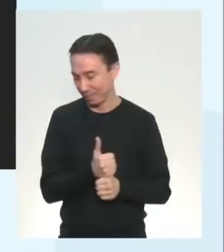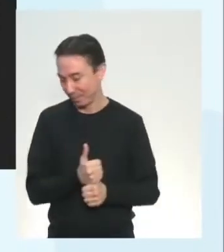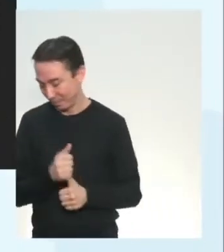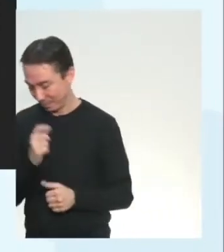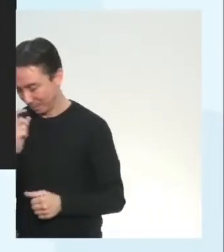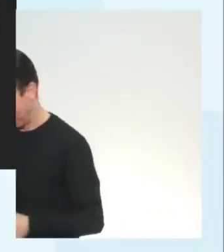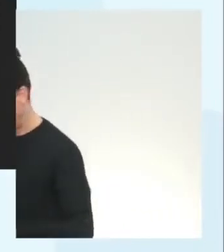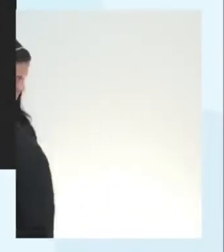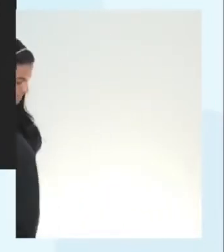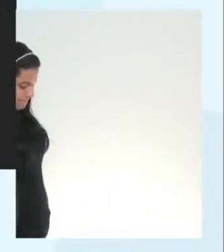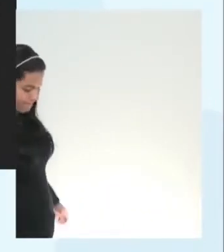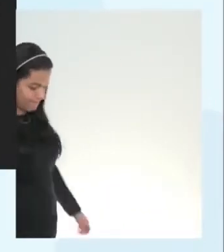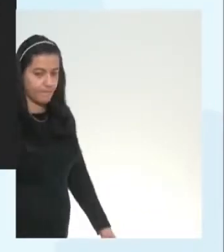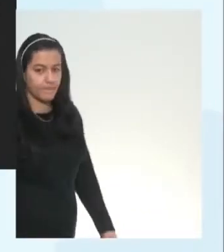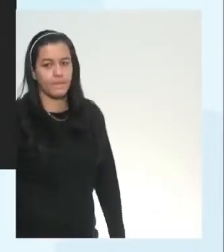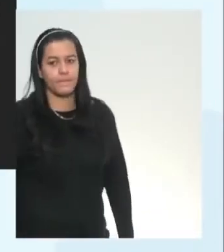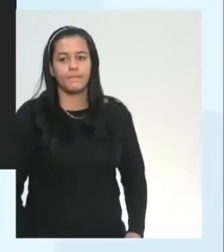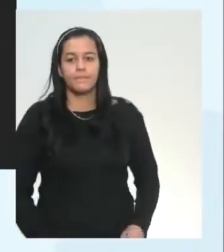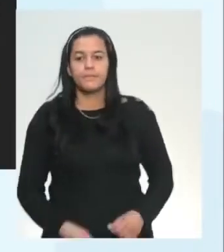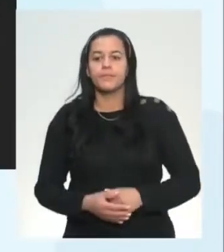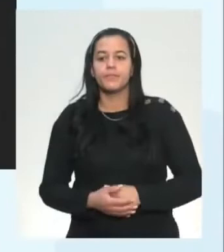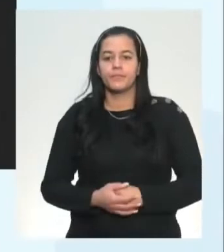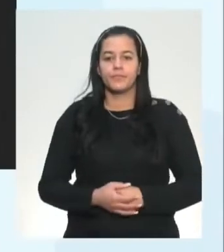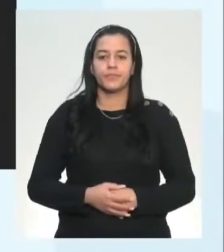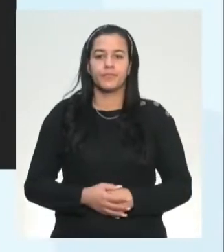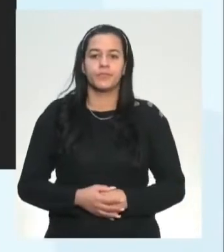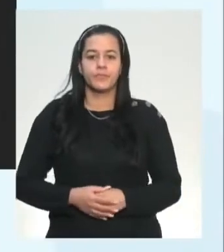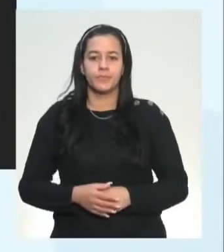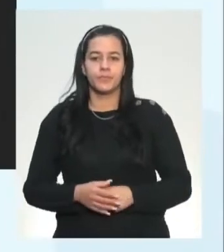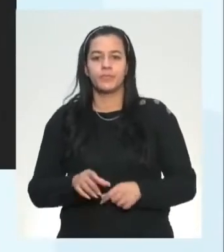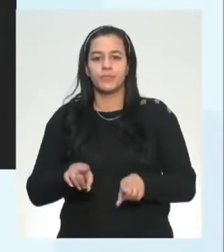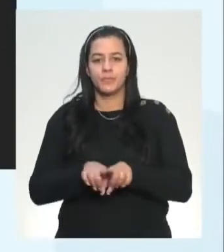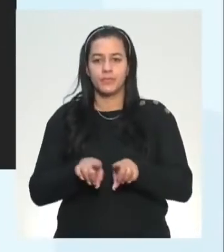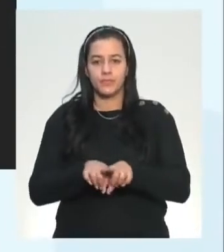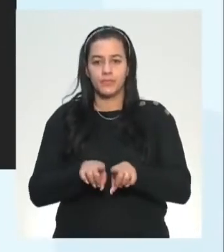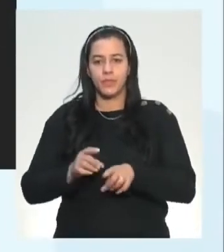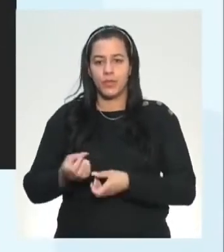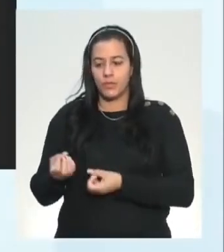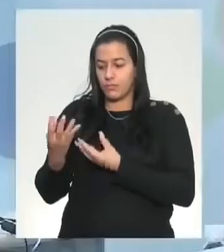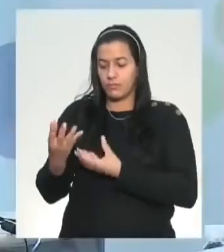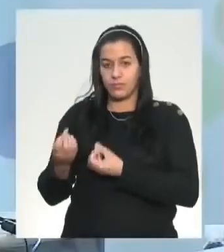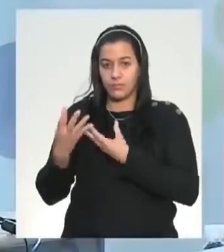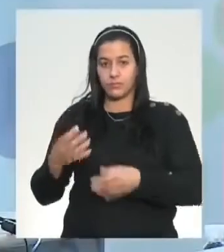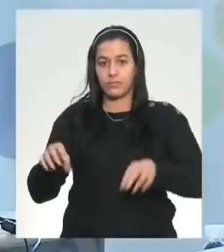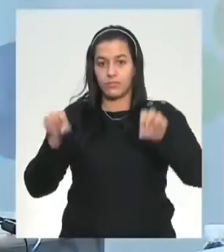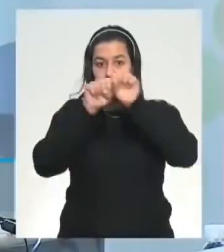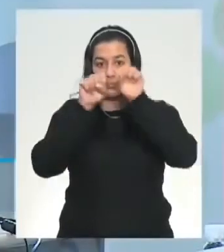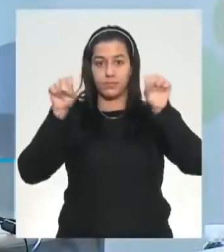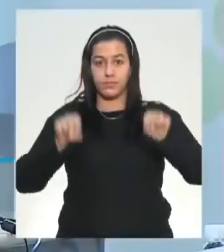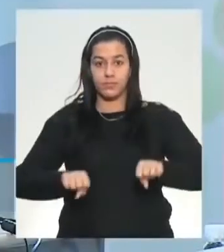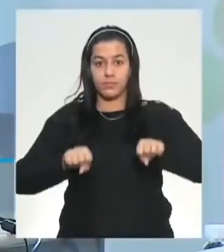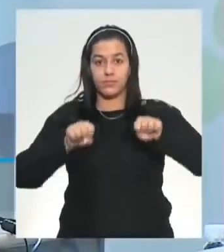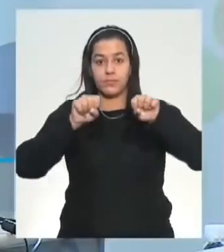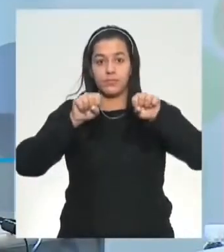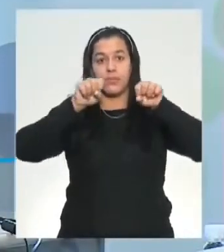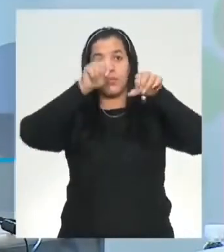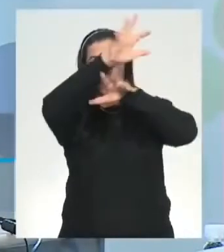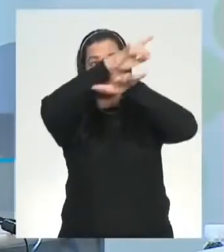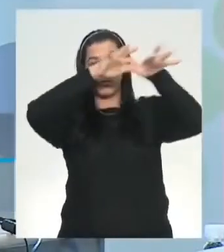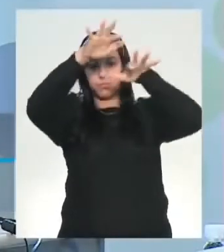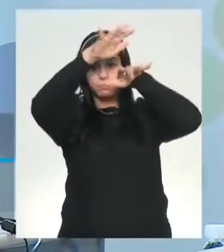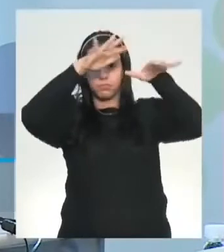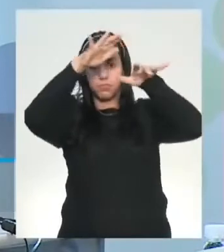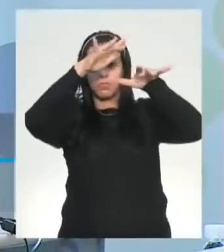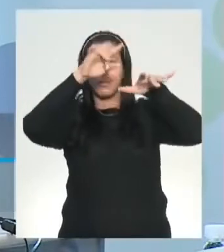essas primeiras fotografias aí forneciam o quê? Dados dos sistemas nas nuvens, né, para o quê? Para